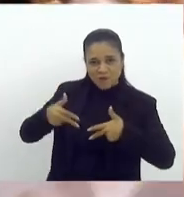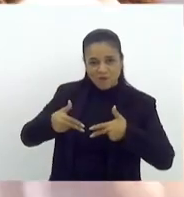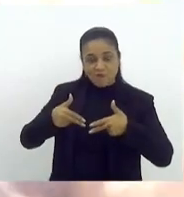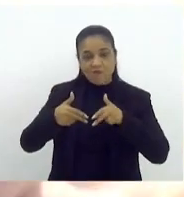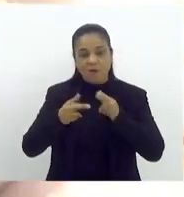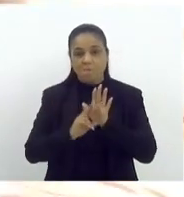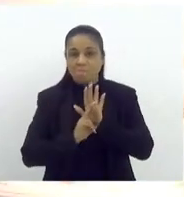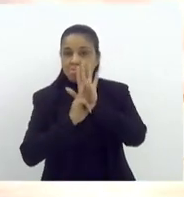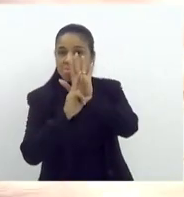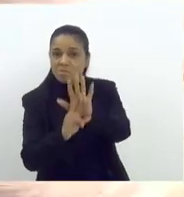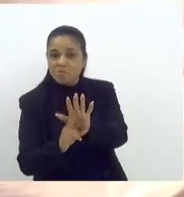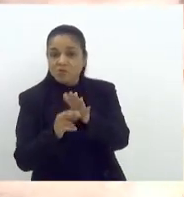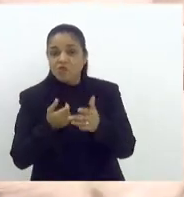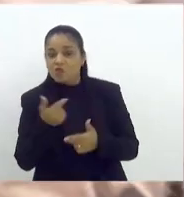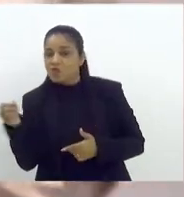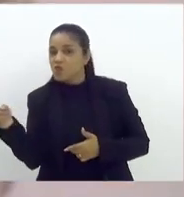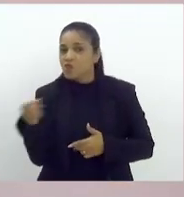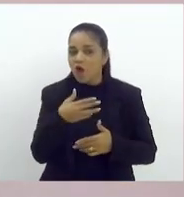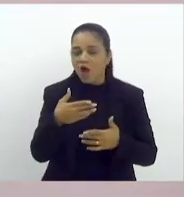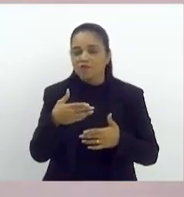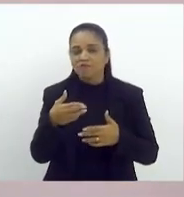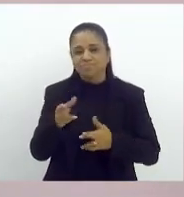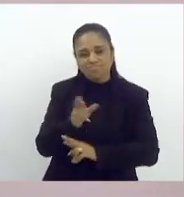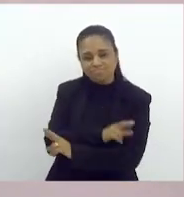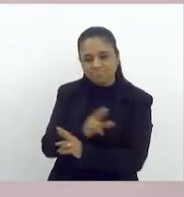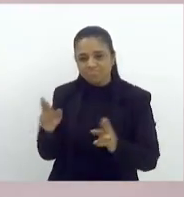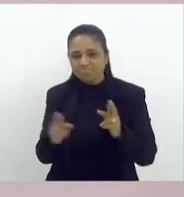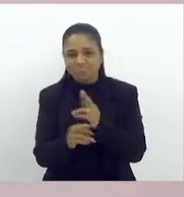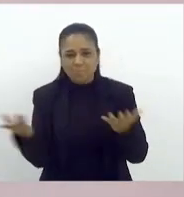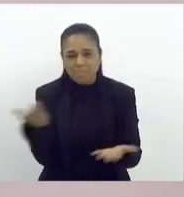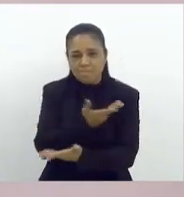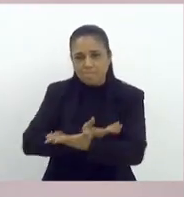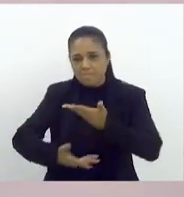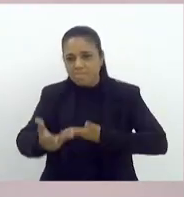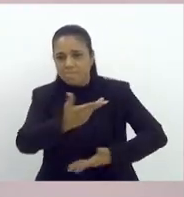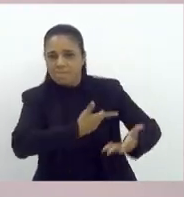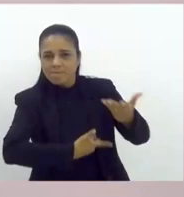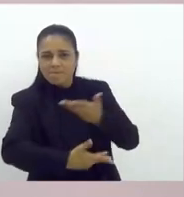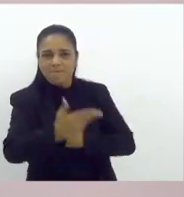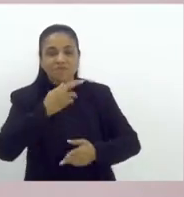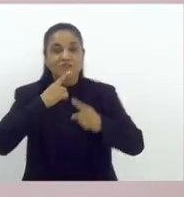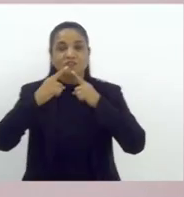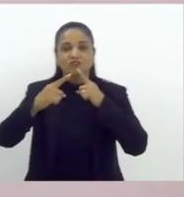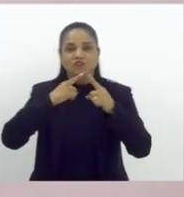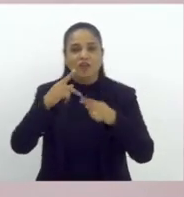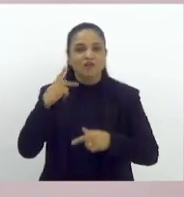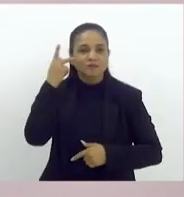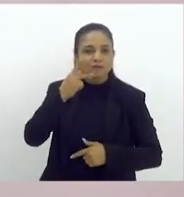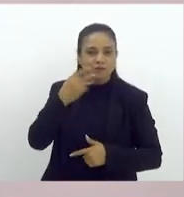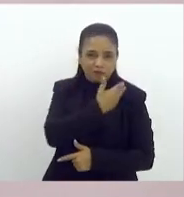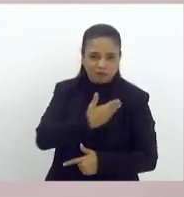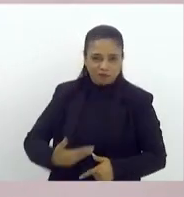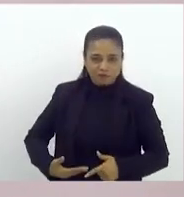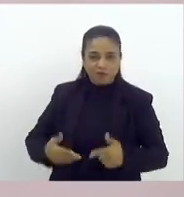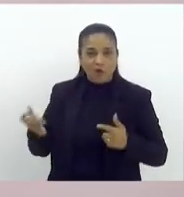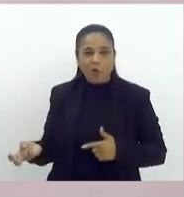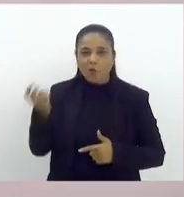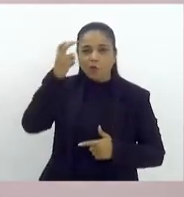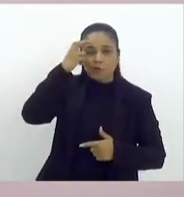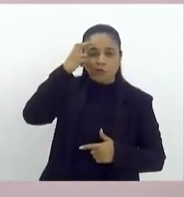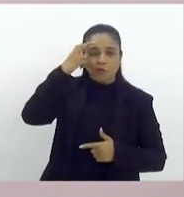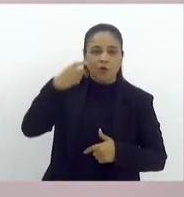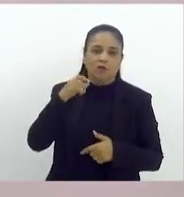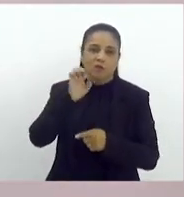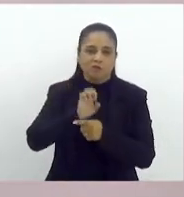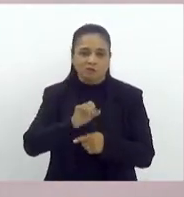O protagonismo de novas articulações parcerias e diálogos políticos com a cultura hip hop no estado do